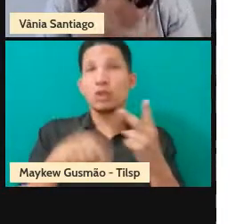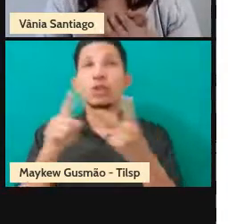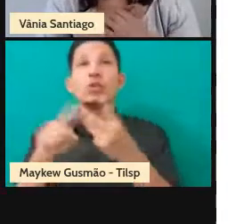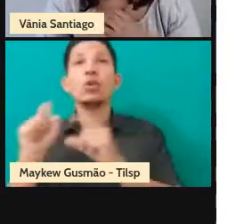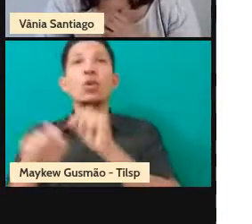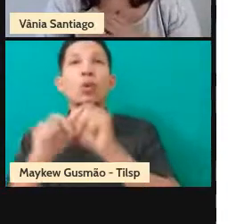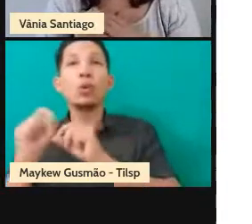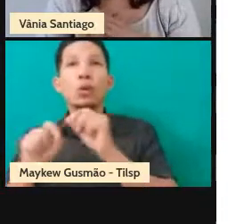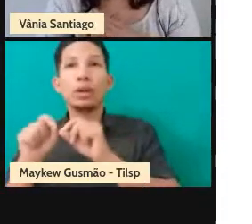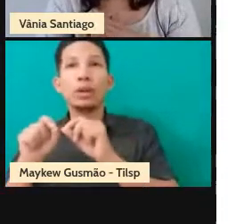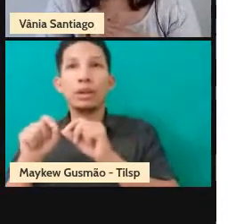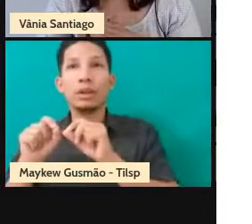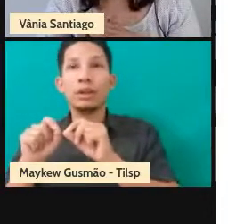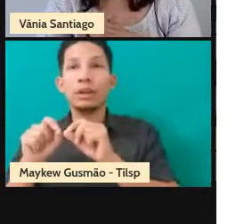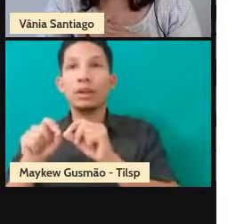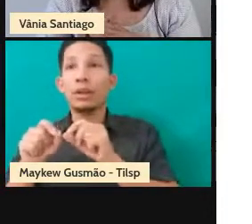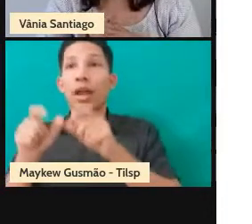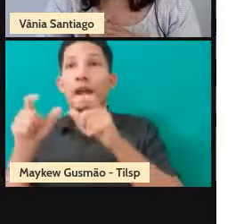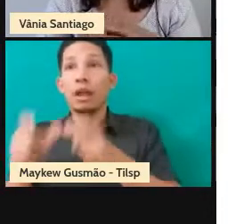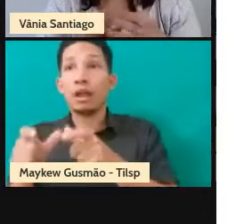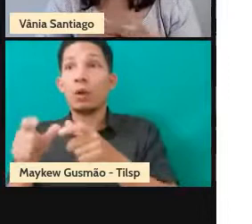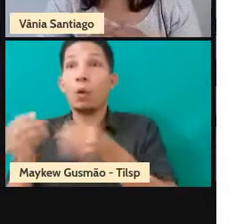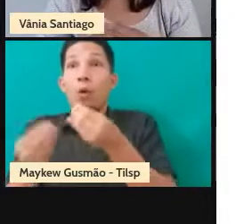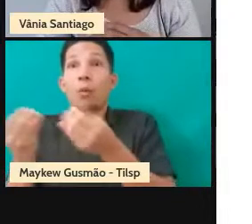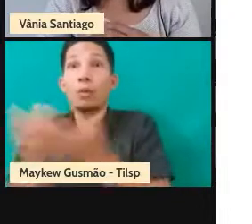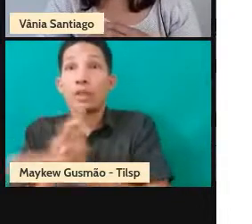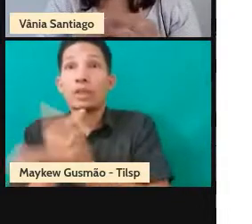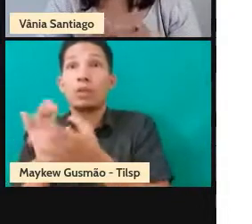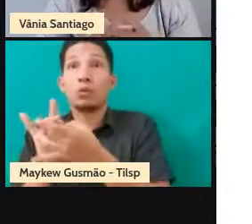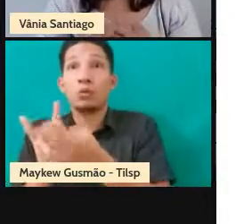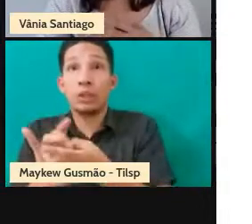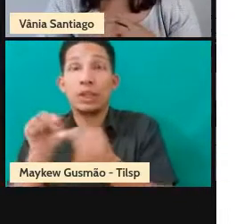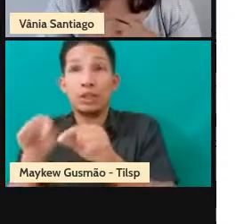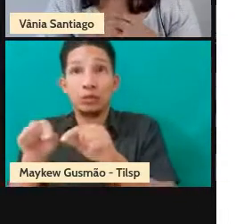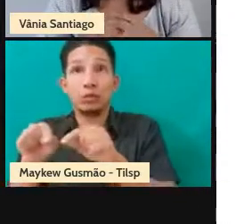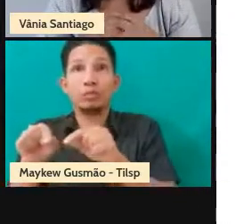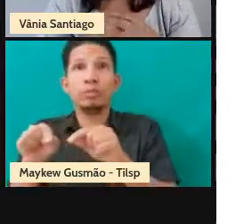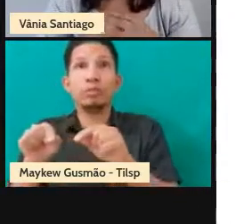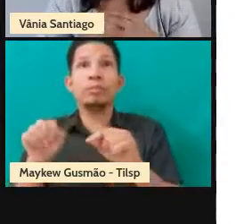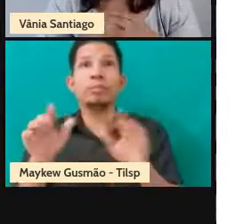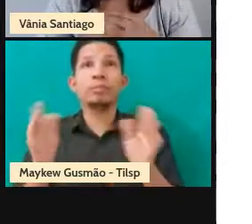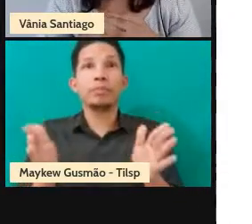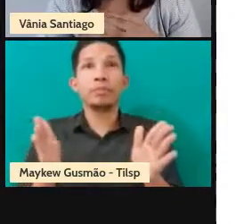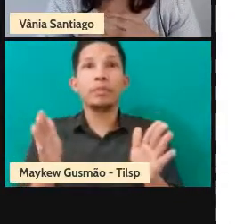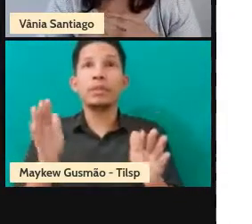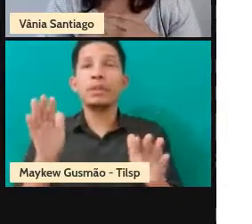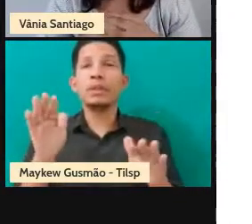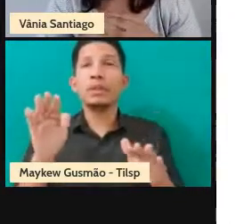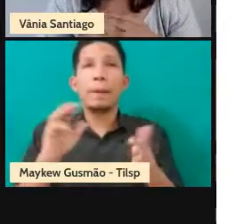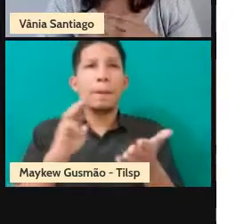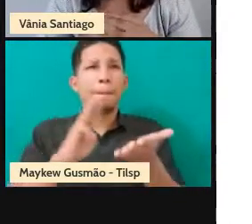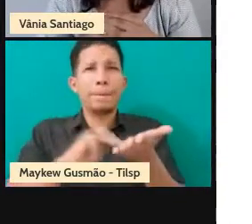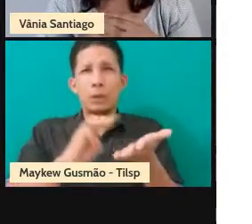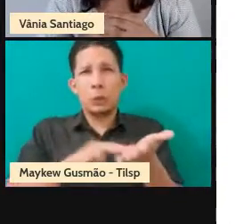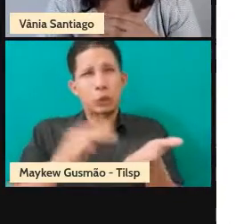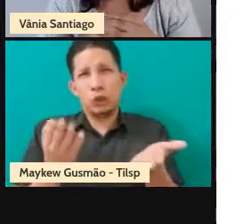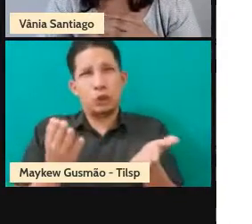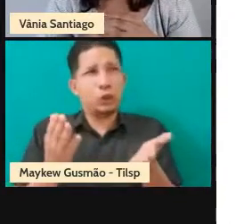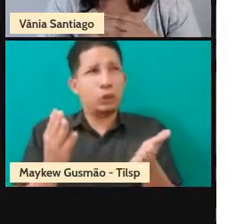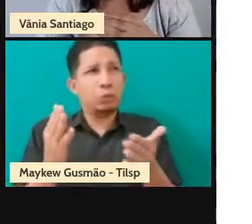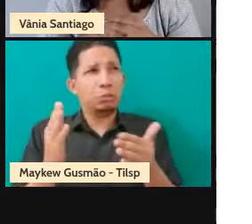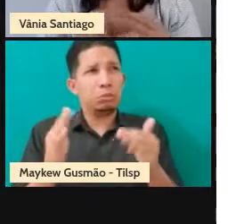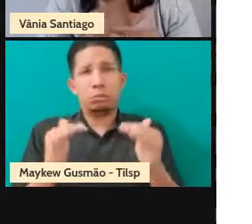polo é a situação de interpretação. Então, a gente vê que, independente de qual é a metodologia, a